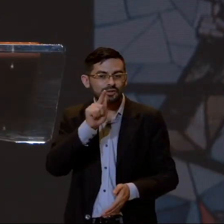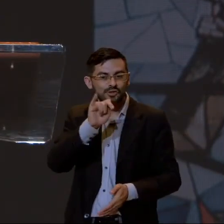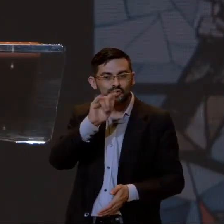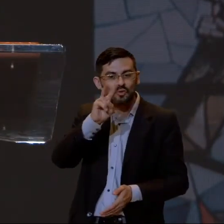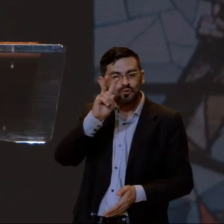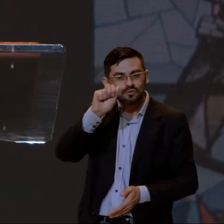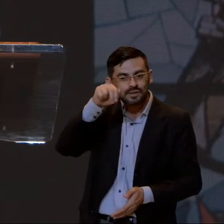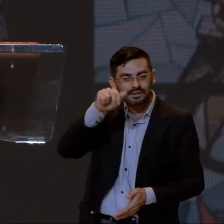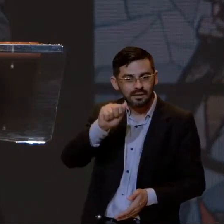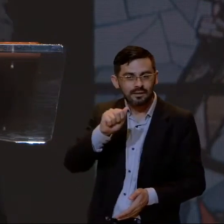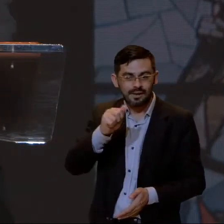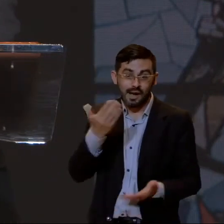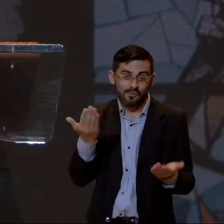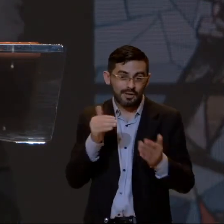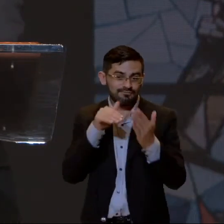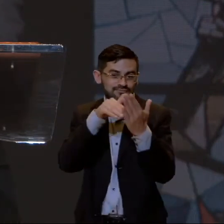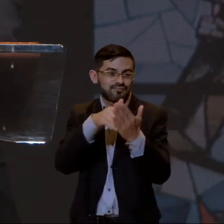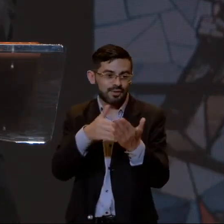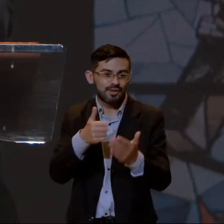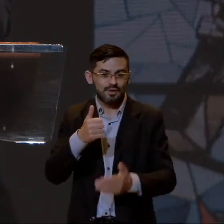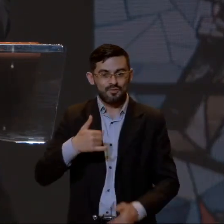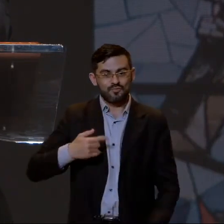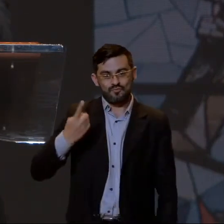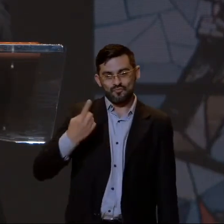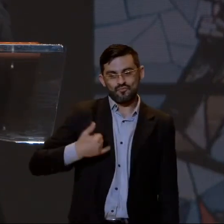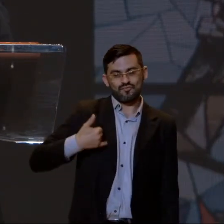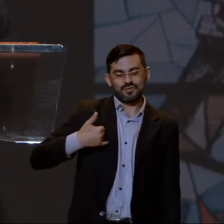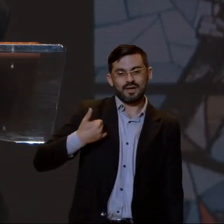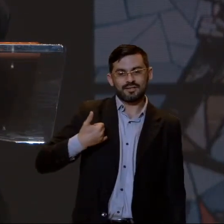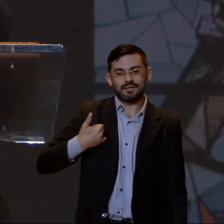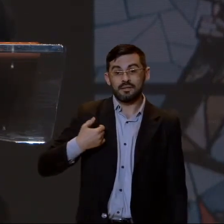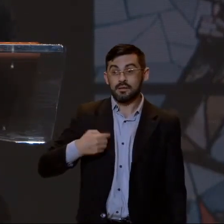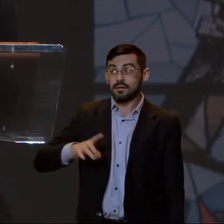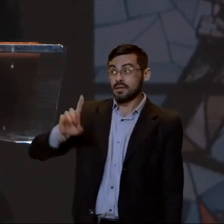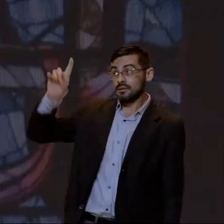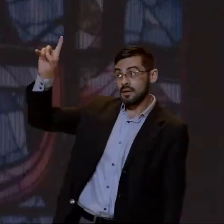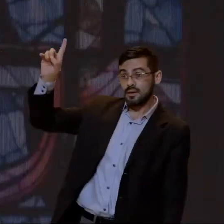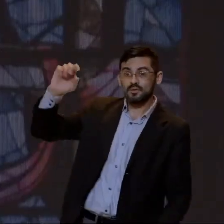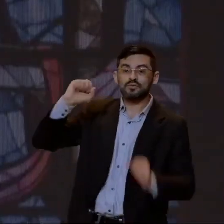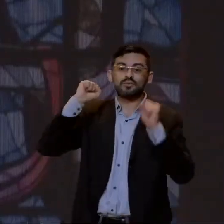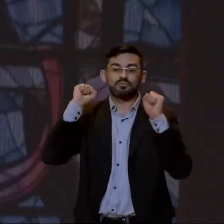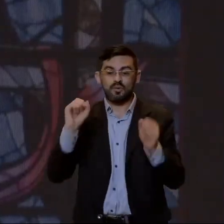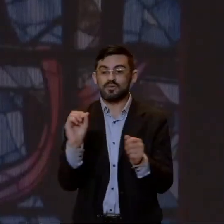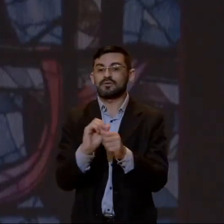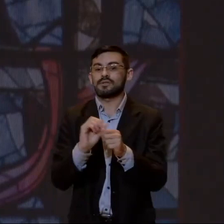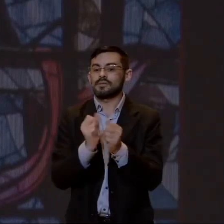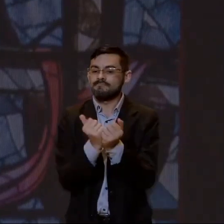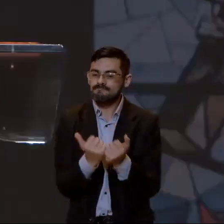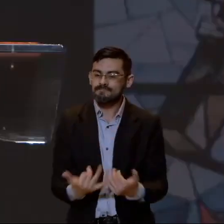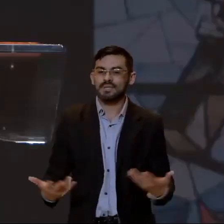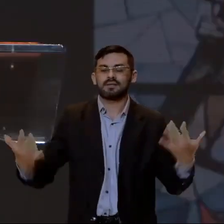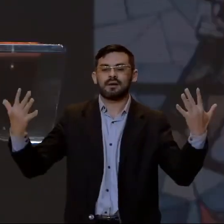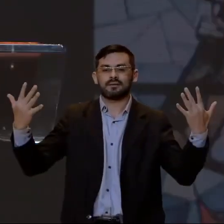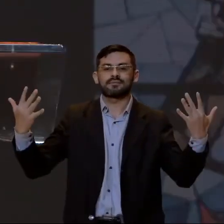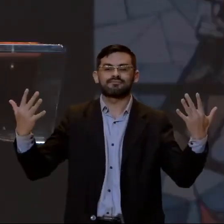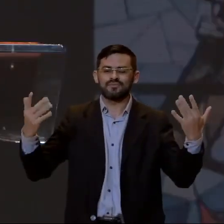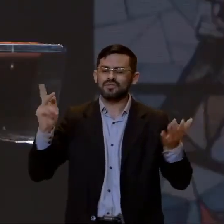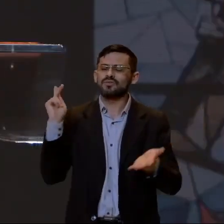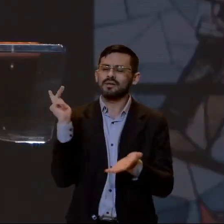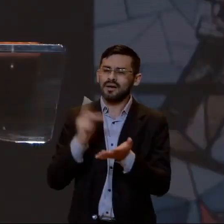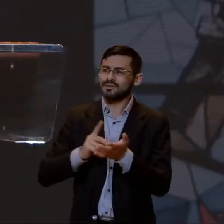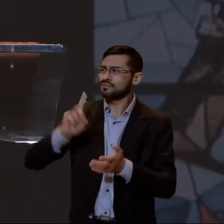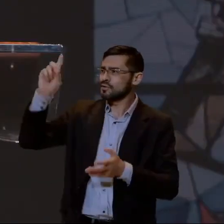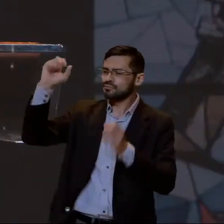para completar 1 ano de vida. Deus é capaz de realizar milagres e de fazer o impossível na